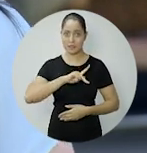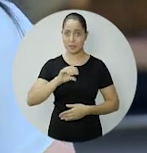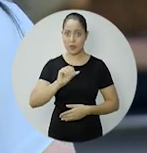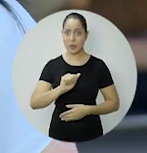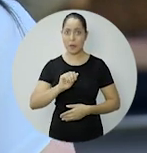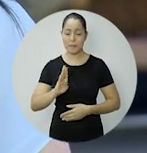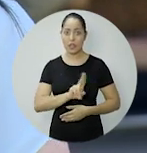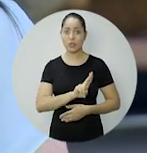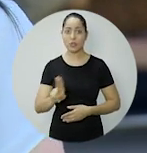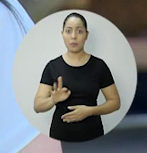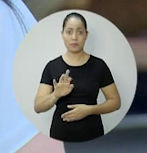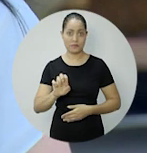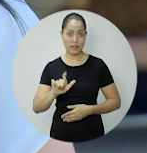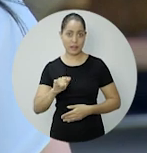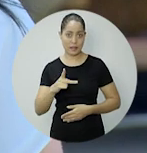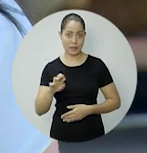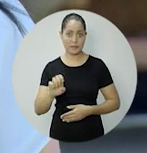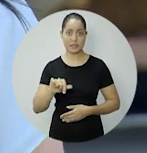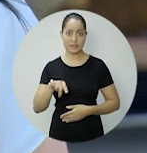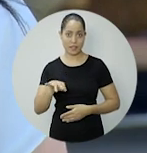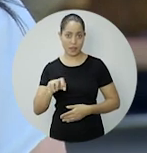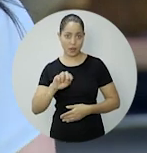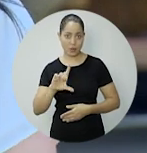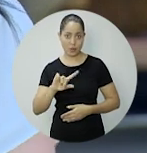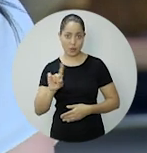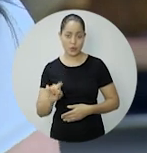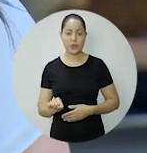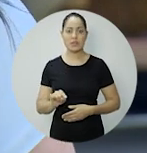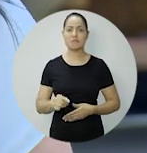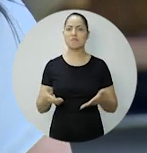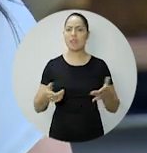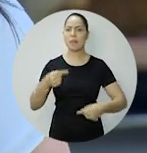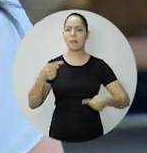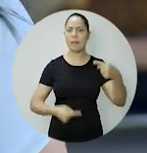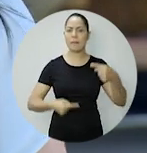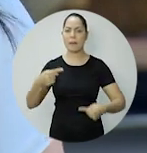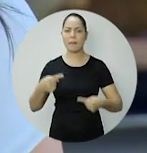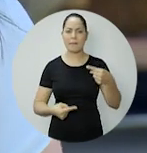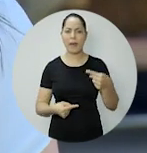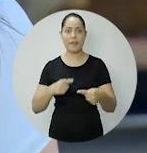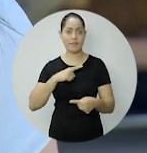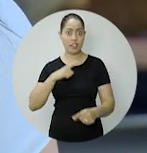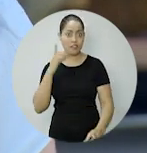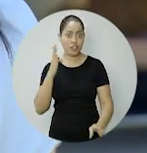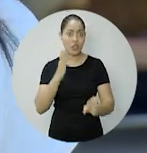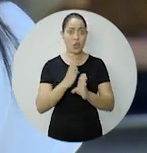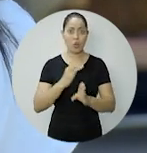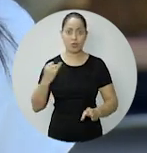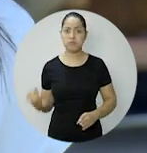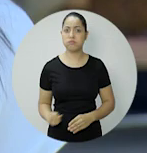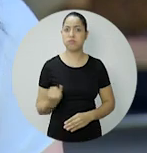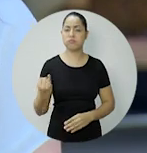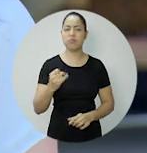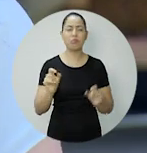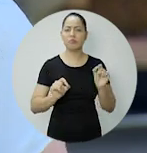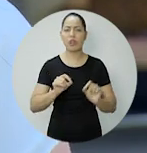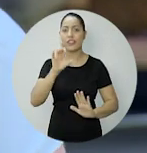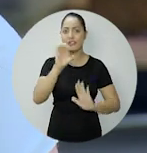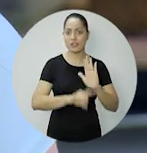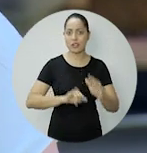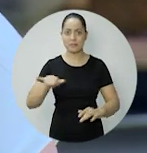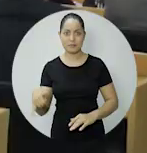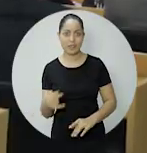Cruz. Um dos temas de maior relevância para a classe foi debatido durante um grande encontro nacional: as prerrogativas e